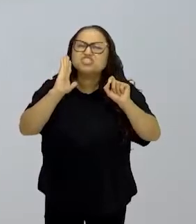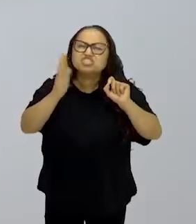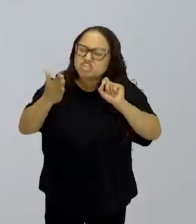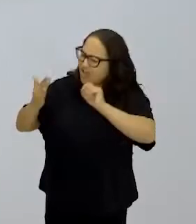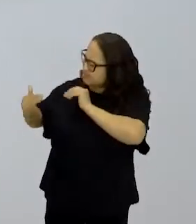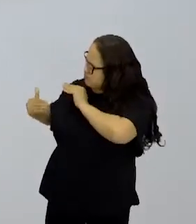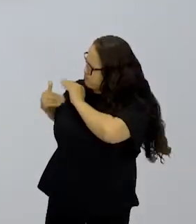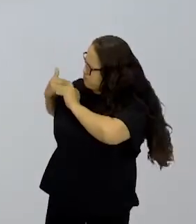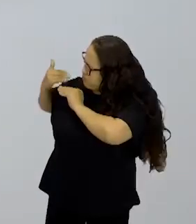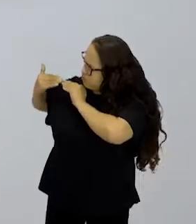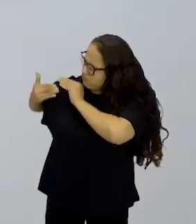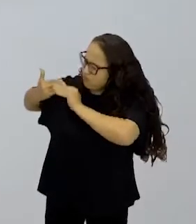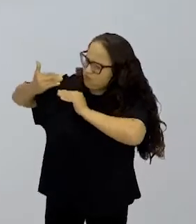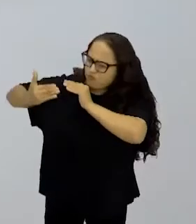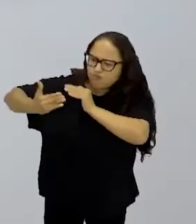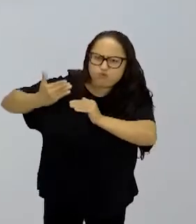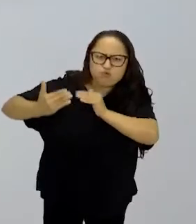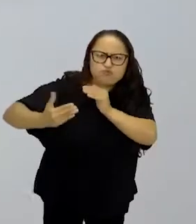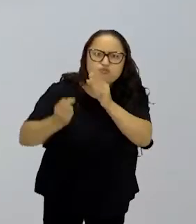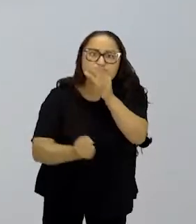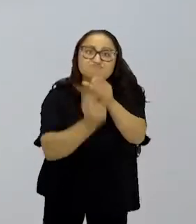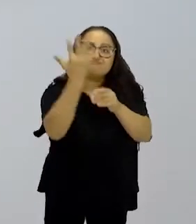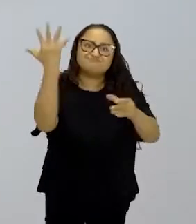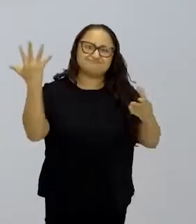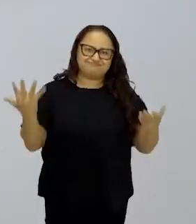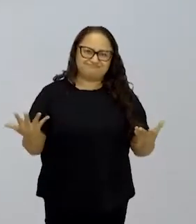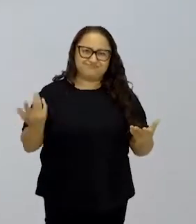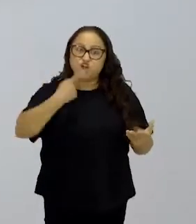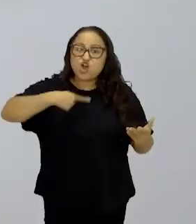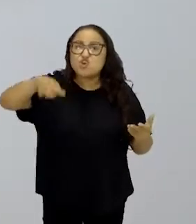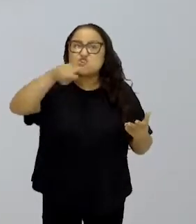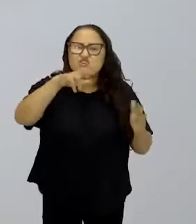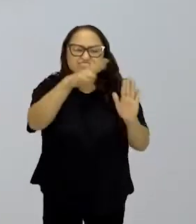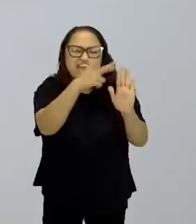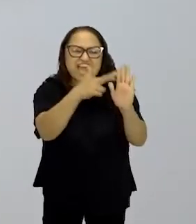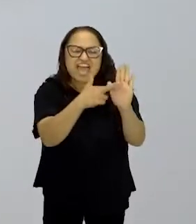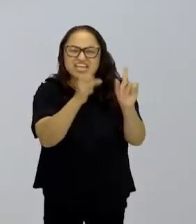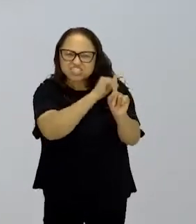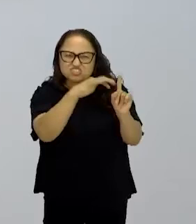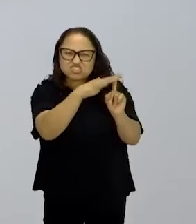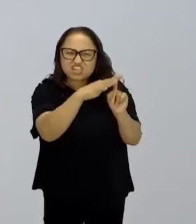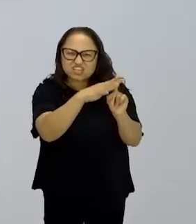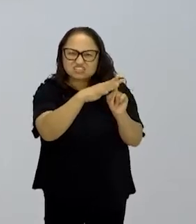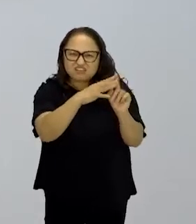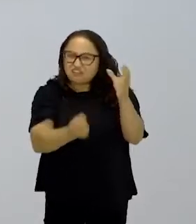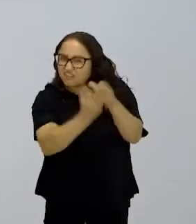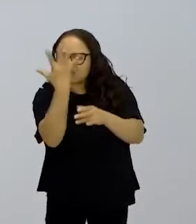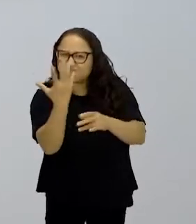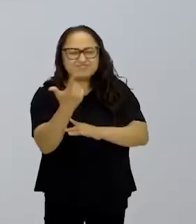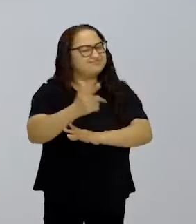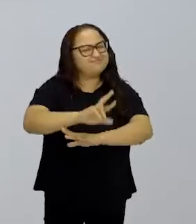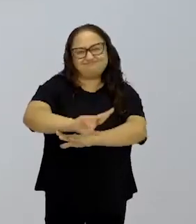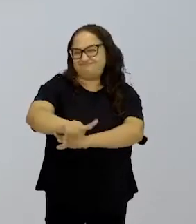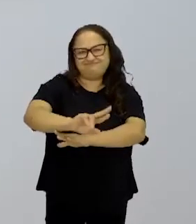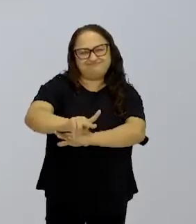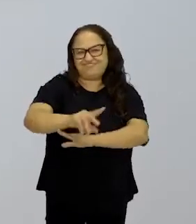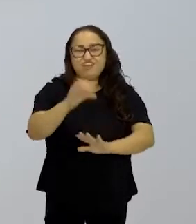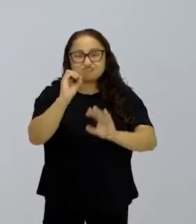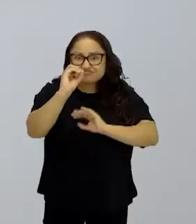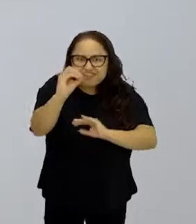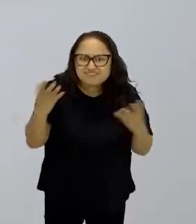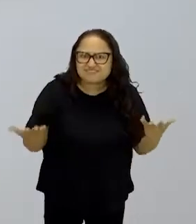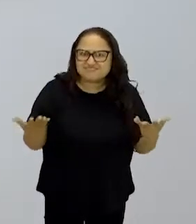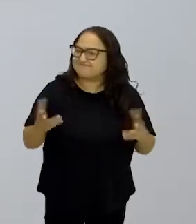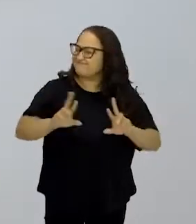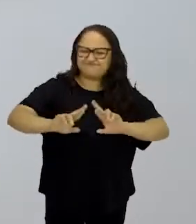construções anteriores. Nós não inventamos, né, as regras sociais, os nossos comportamentos, os nossos costumes do zero. Nós